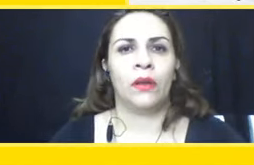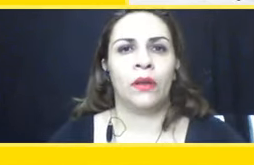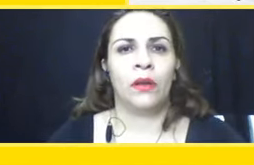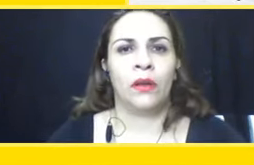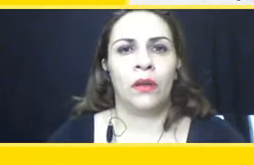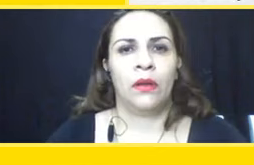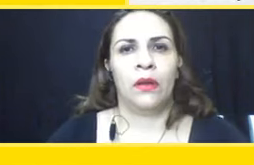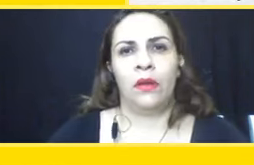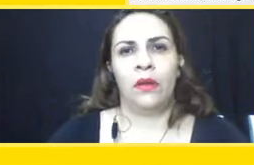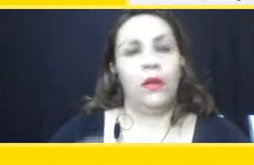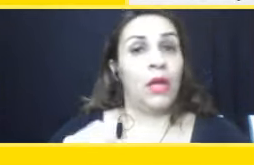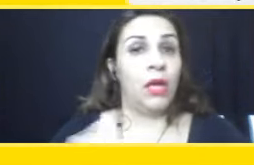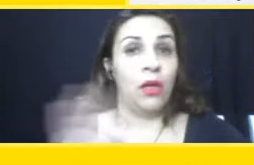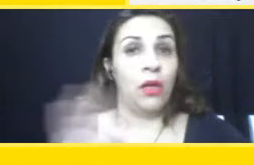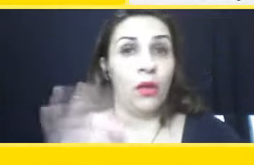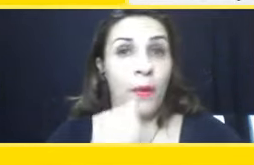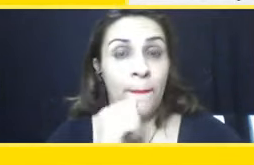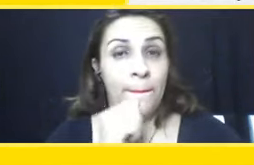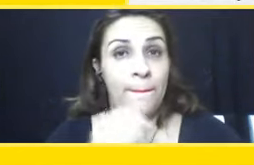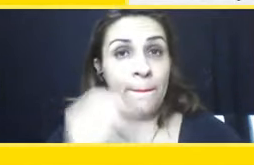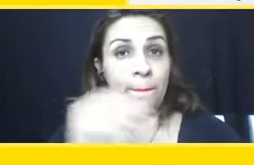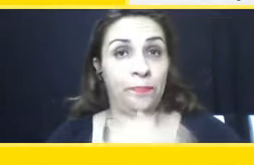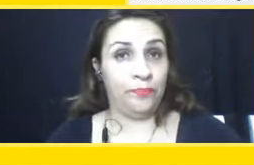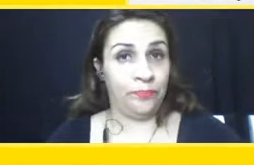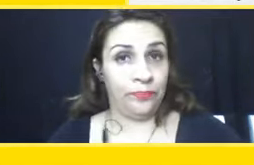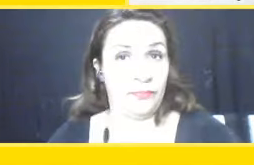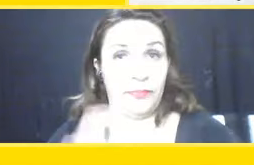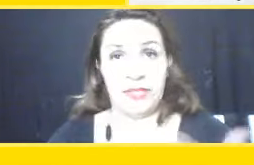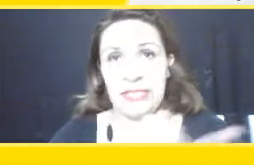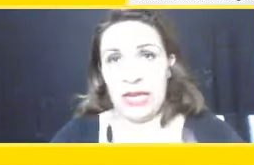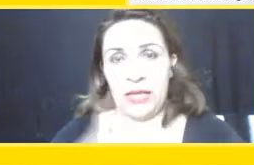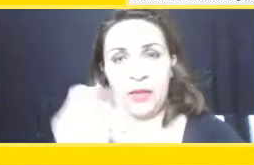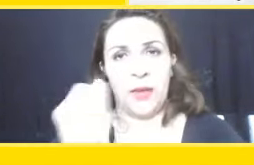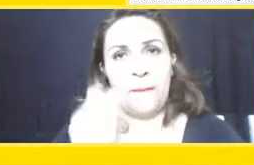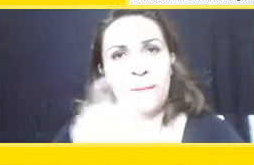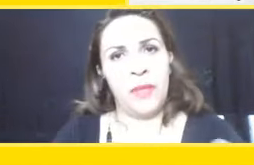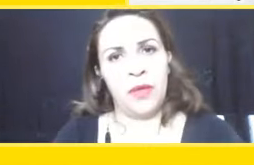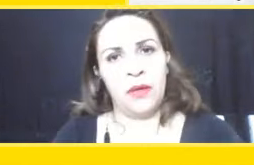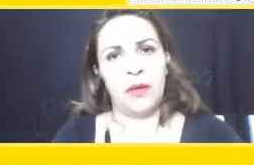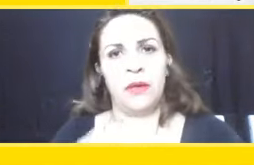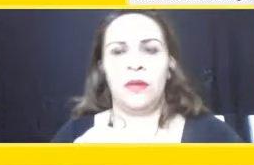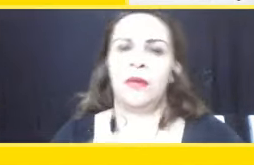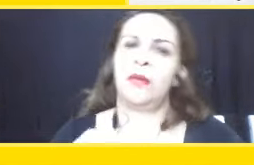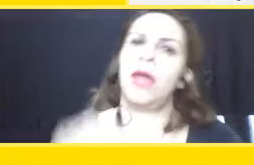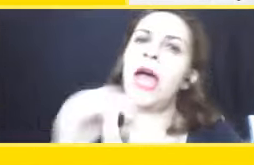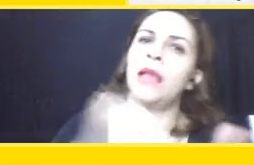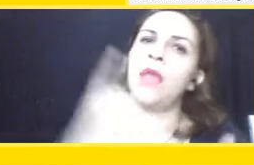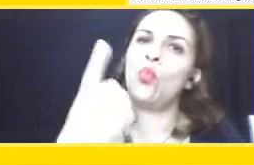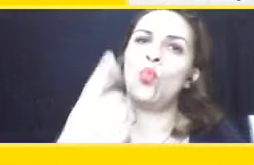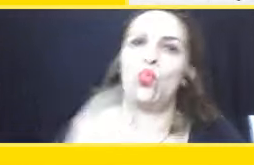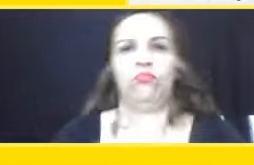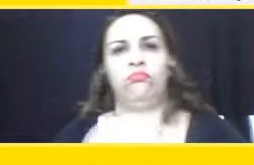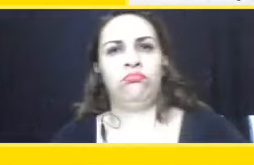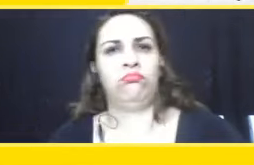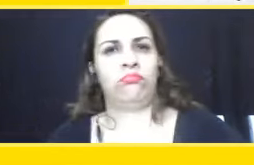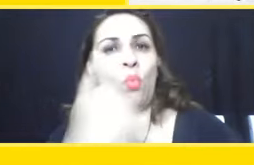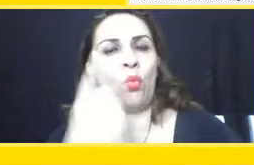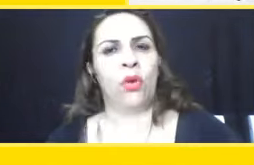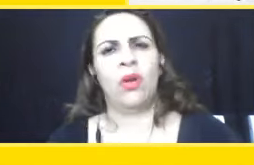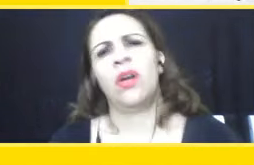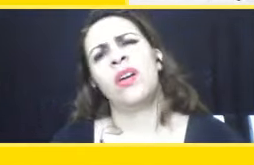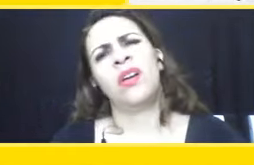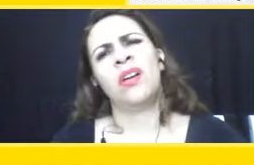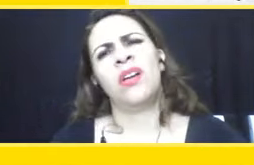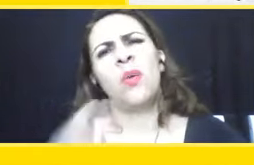paga a contribuição. Isso para os servidores inativos, tá? Então, o inativo que ganha até um salário mínimo, aí você fala, ah, Delmas, mas é